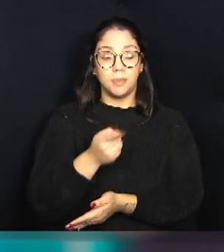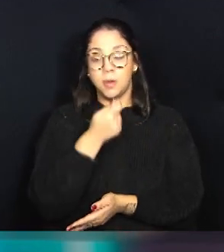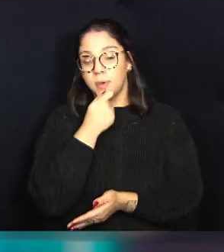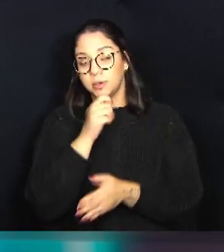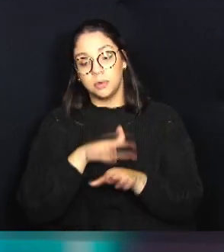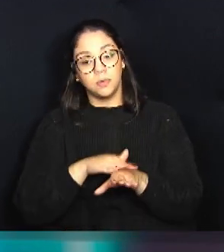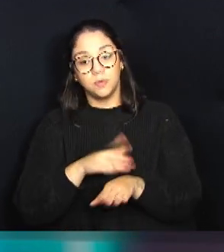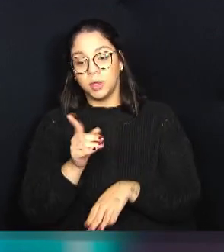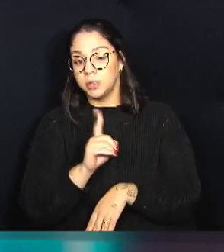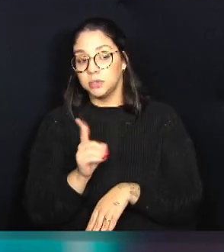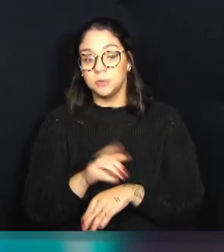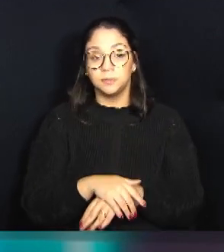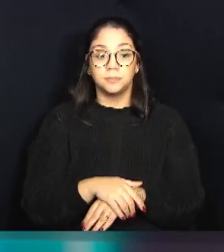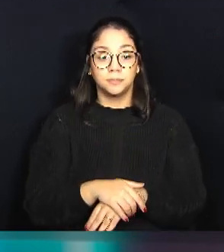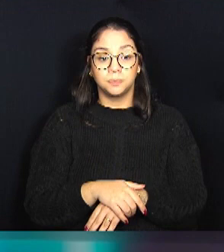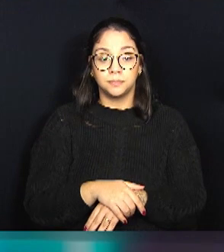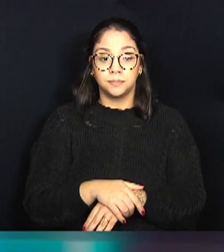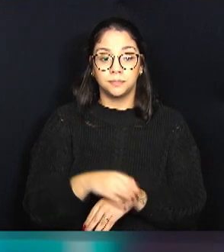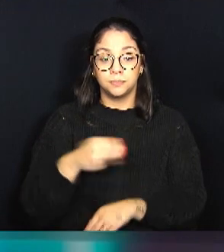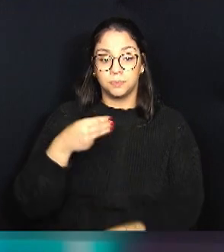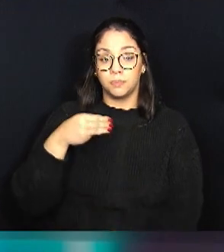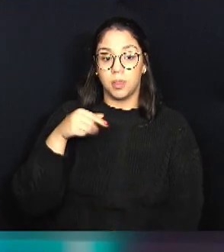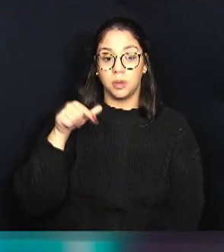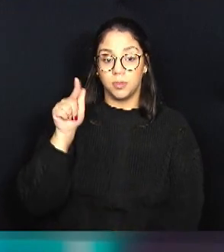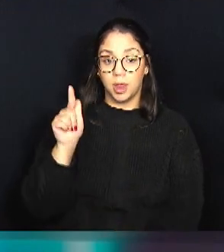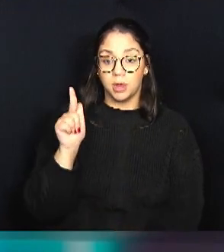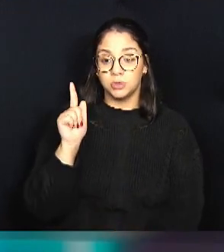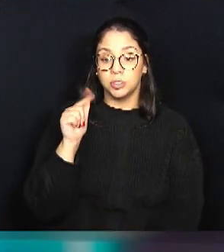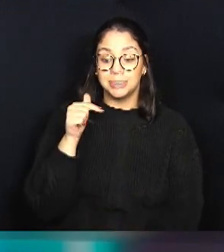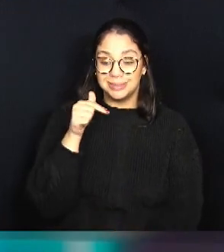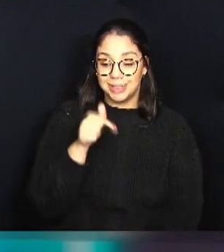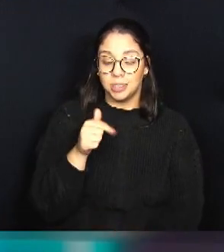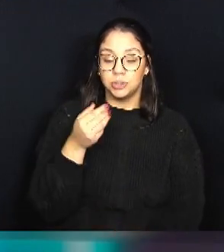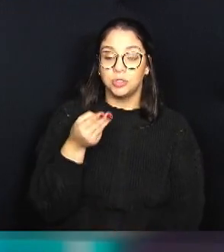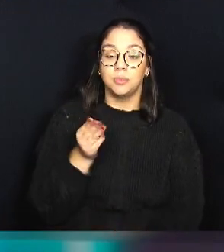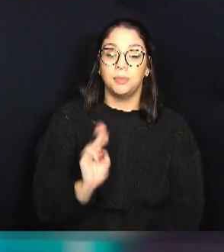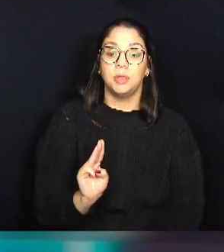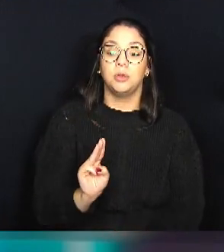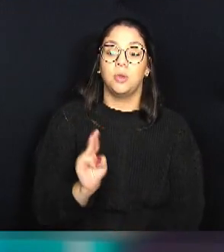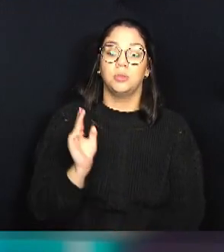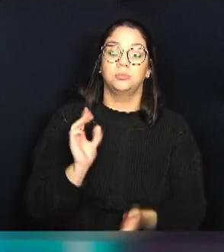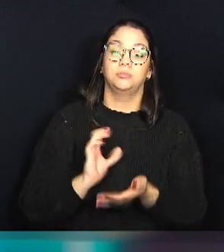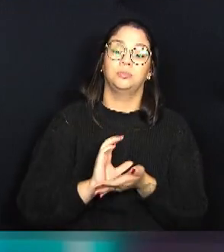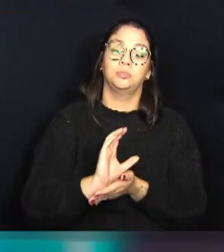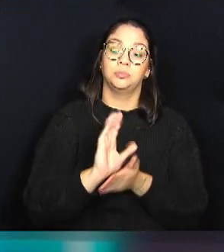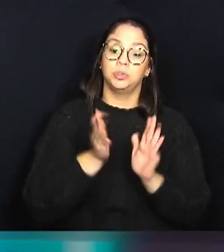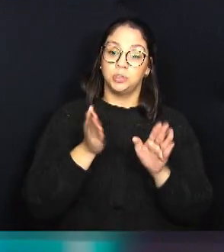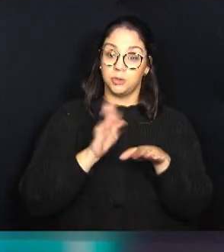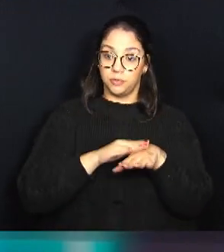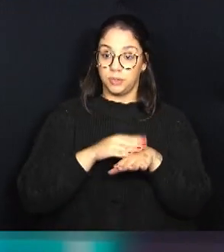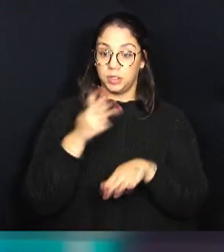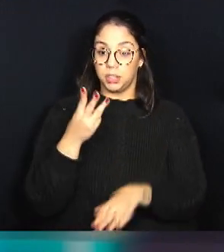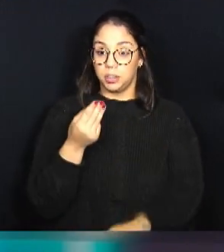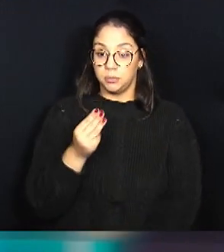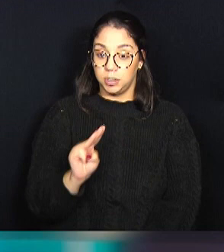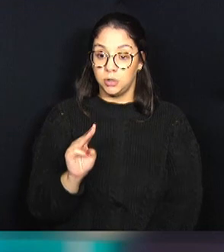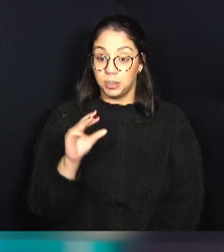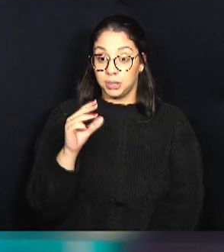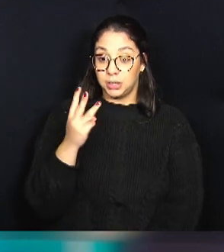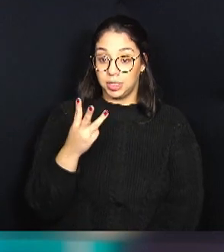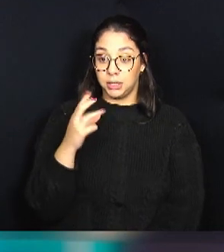realizou. A Rede Mário Gatti recebeu 7 milhões e 772 mil, já realizou 3 milhões,